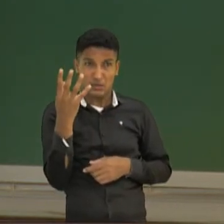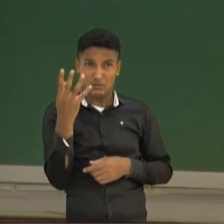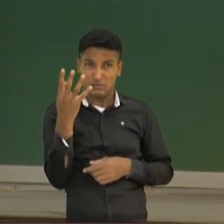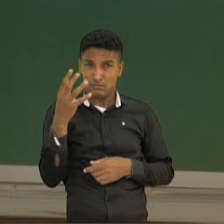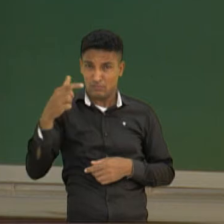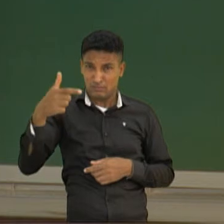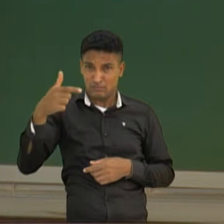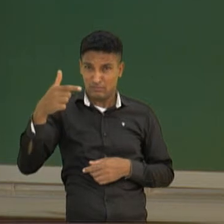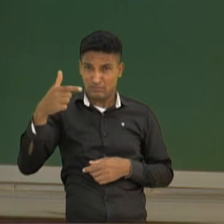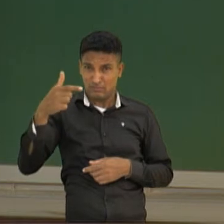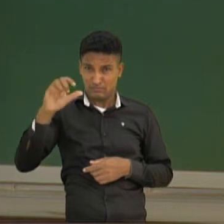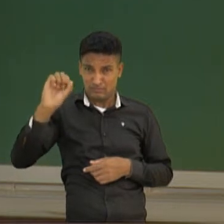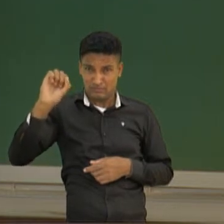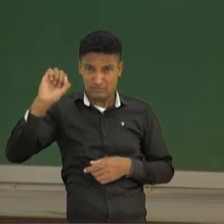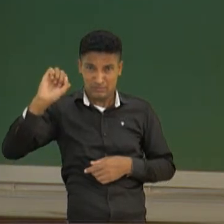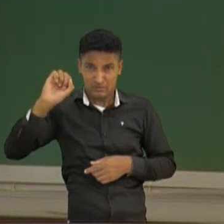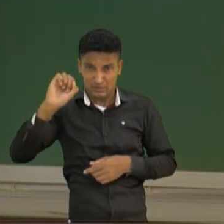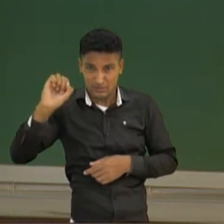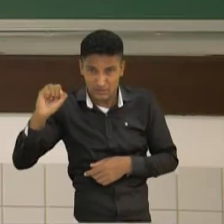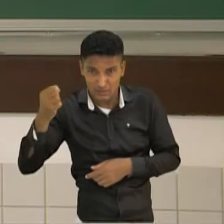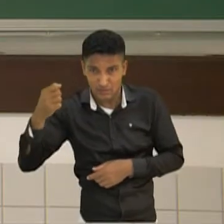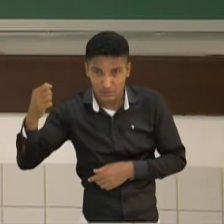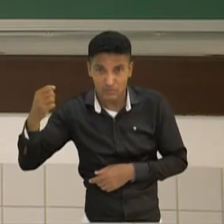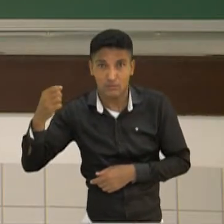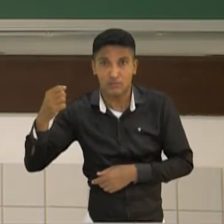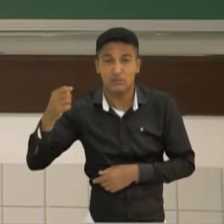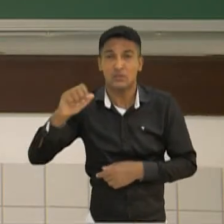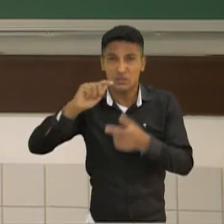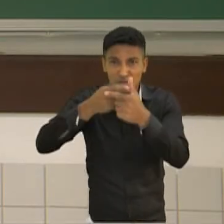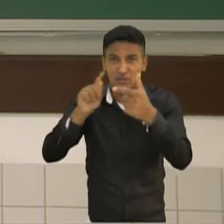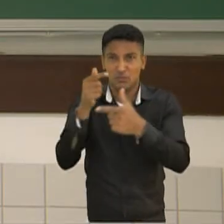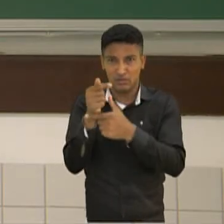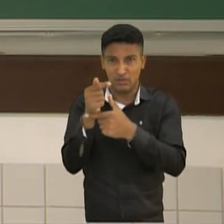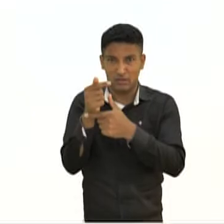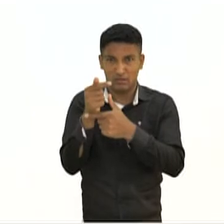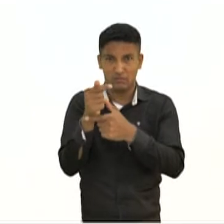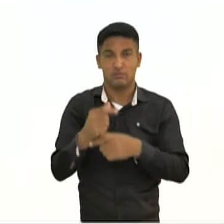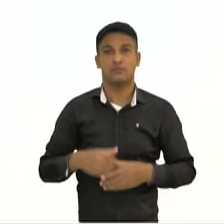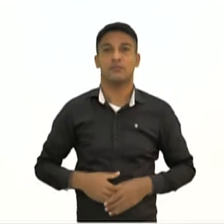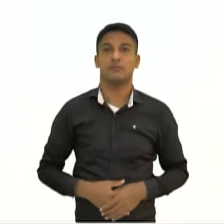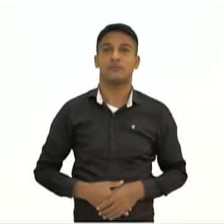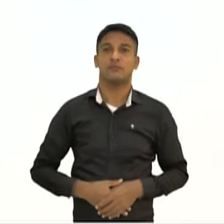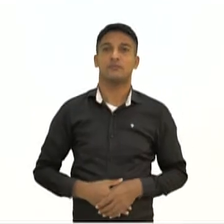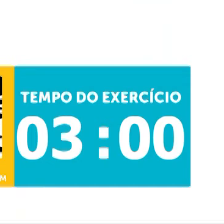milésimos dividido por 7? Essa conta teria fim? Tempo para vocês.